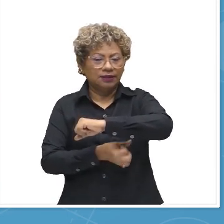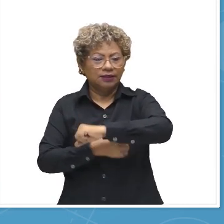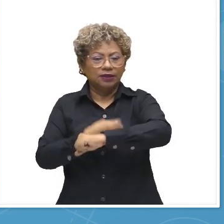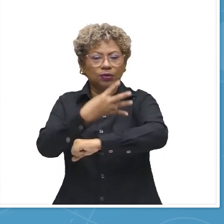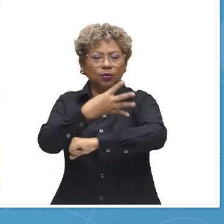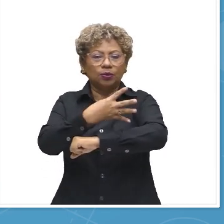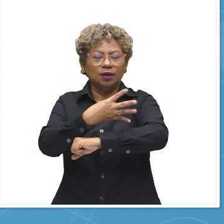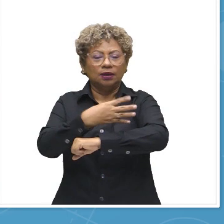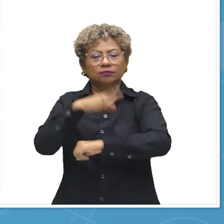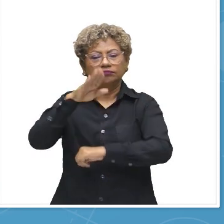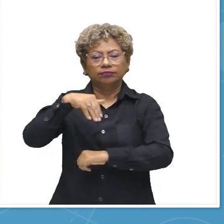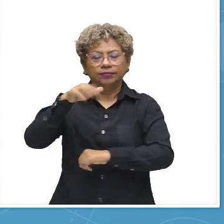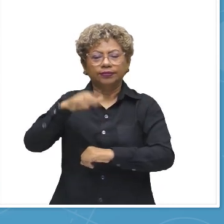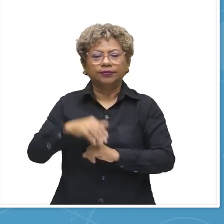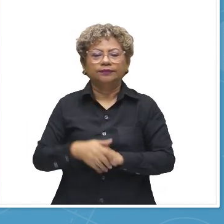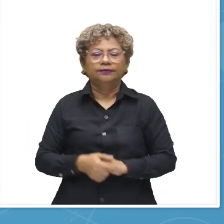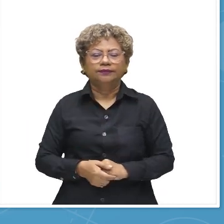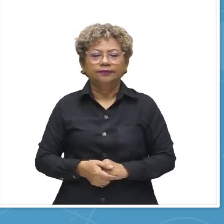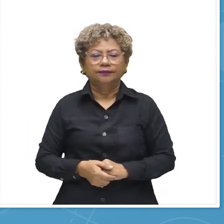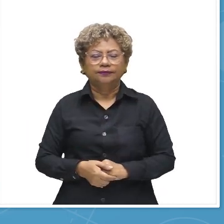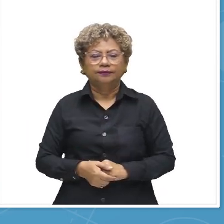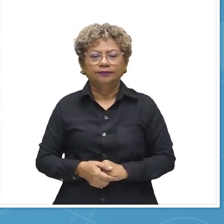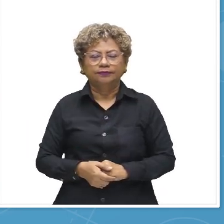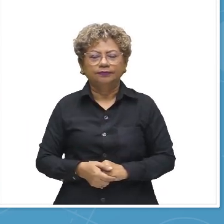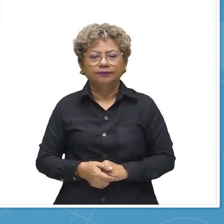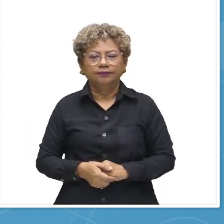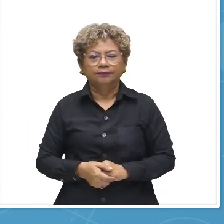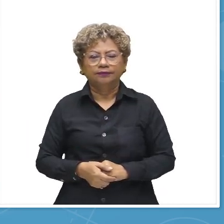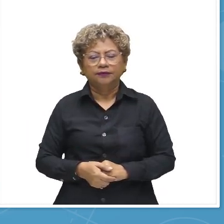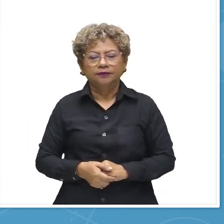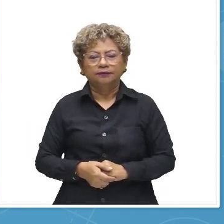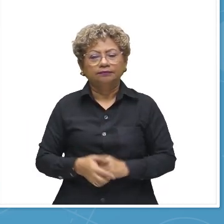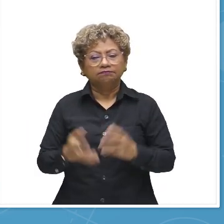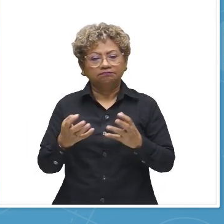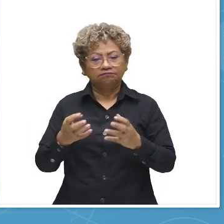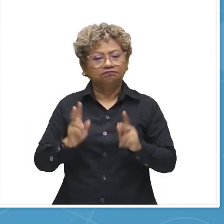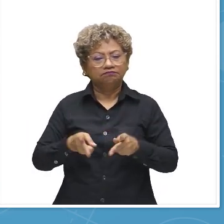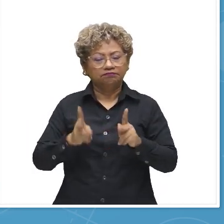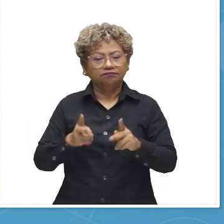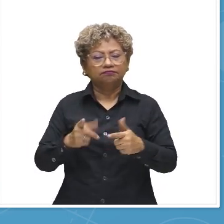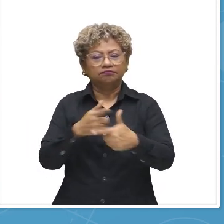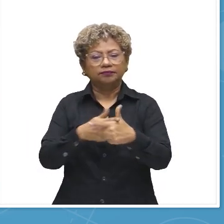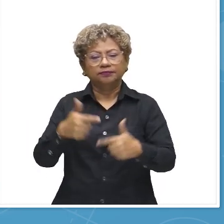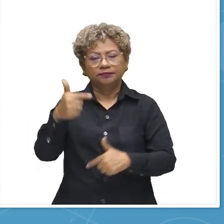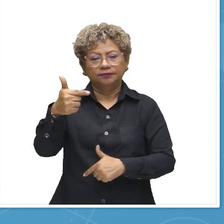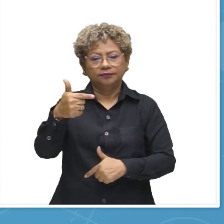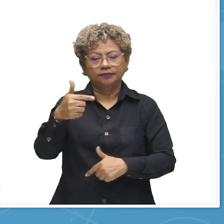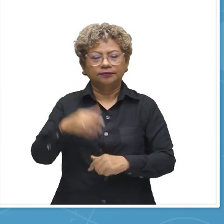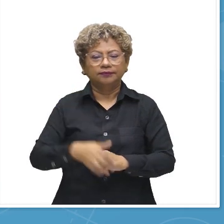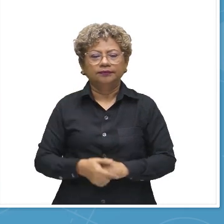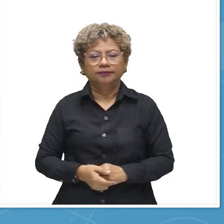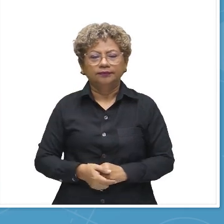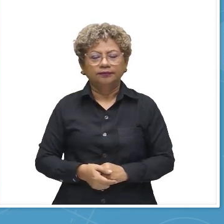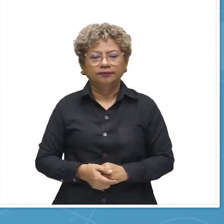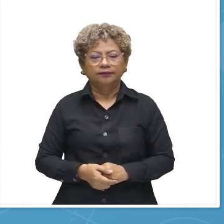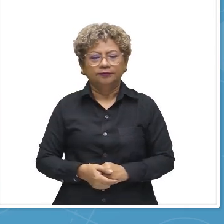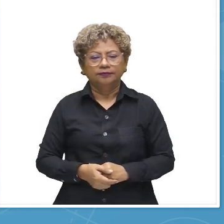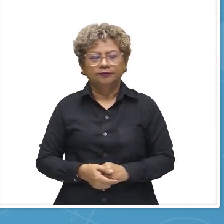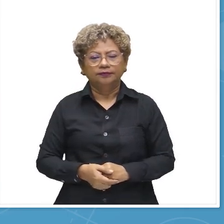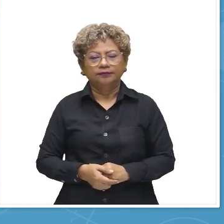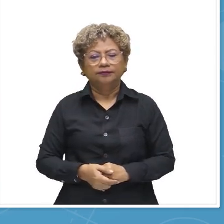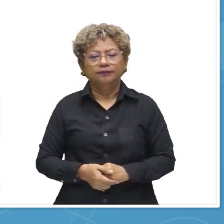total de 5, apenas 3 estão pintadas. 3/5. Letra C. 1, 2,